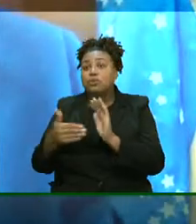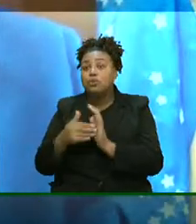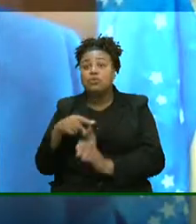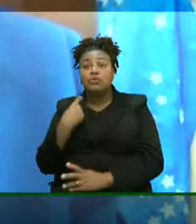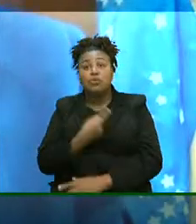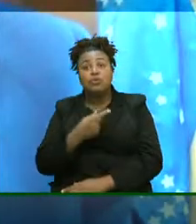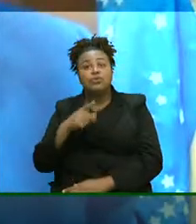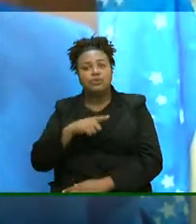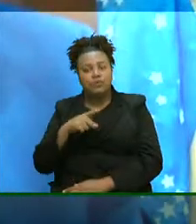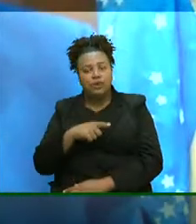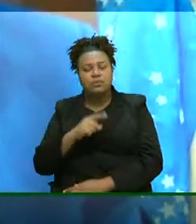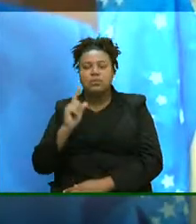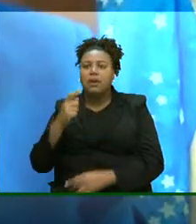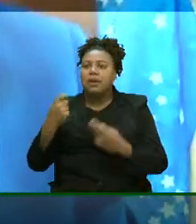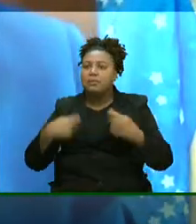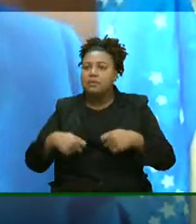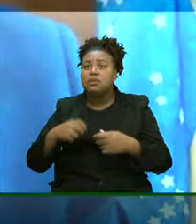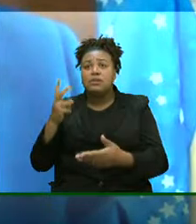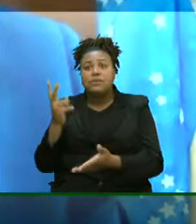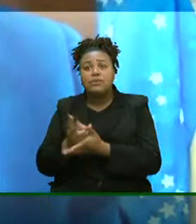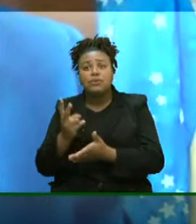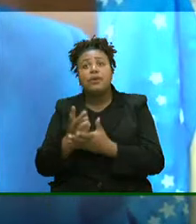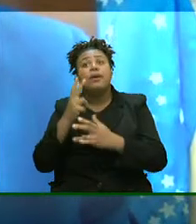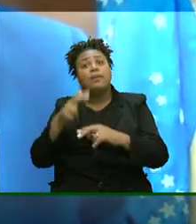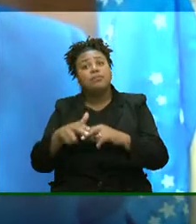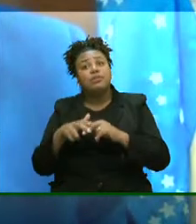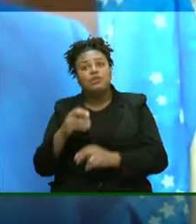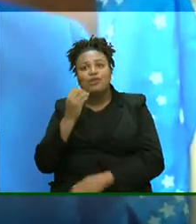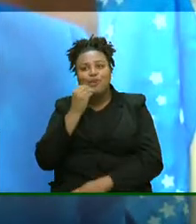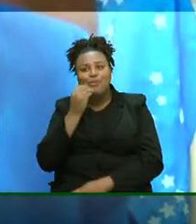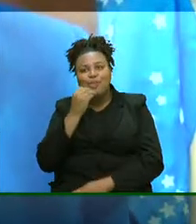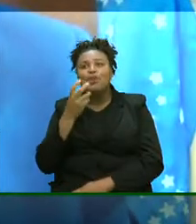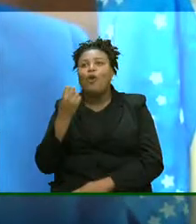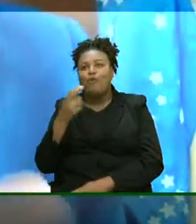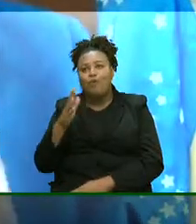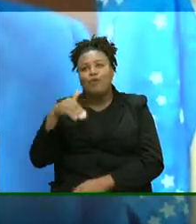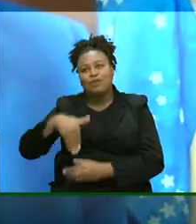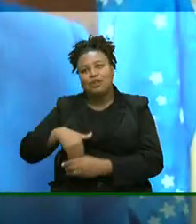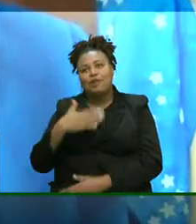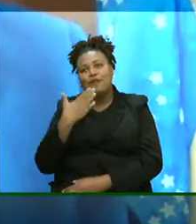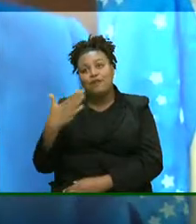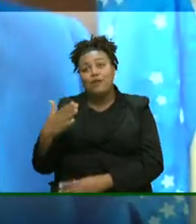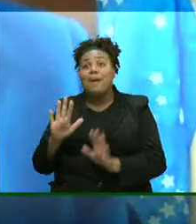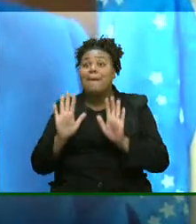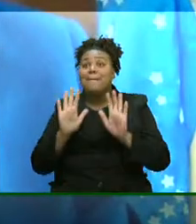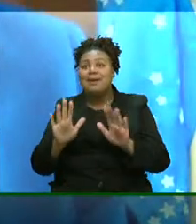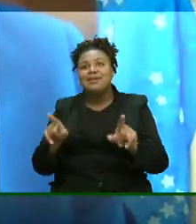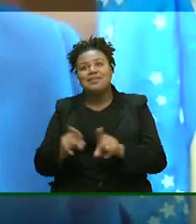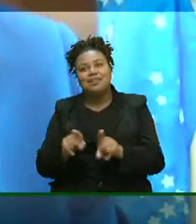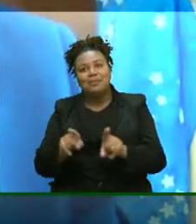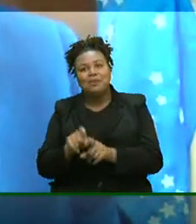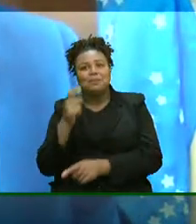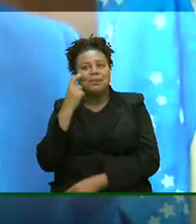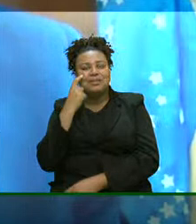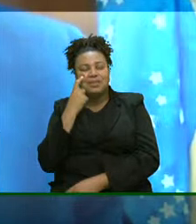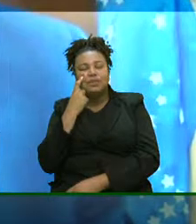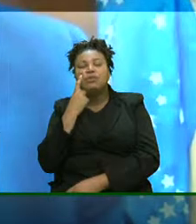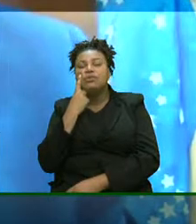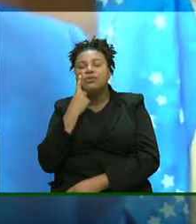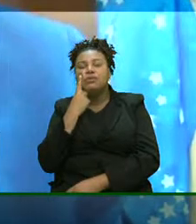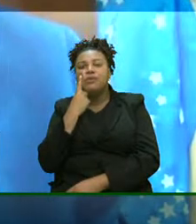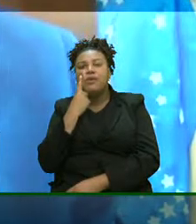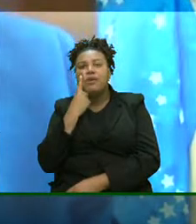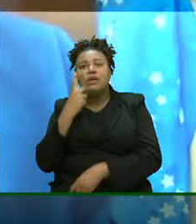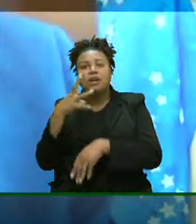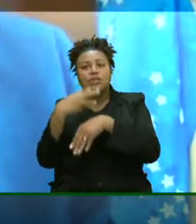nós tivemos, né, ela deve prevalecer, e por isso, obviamente, que serei favorável, mas também considerando